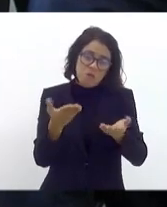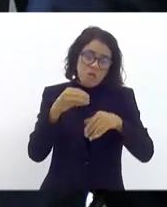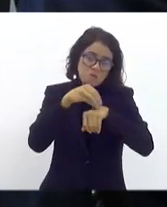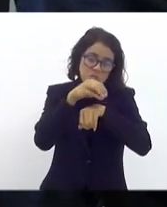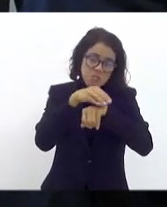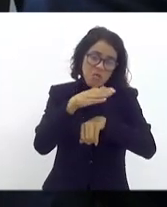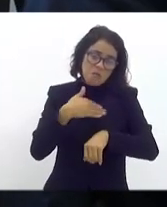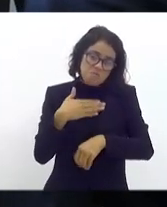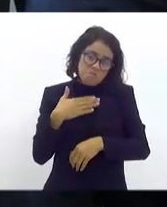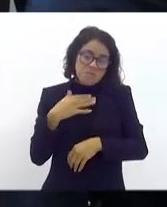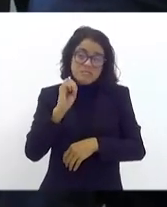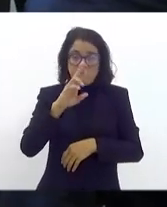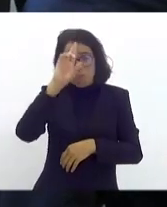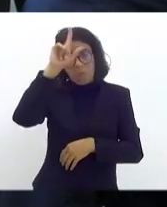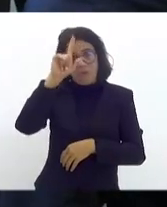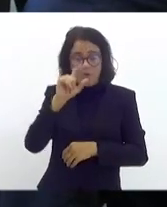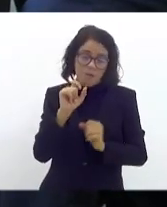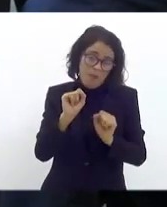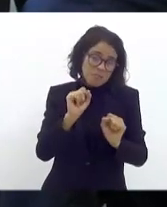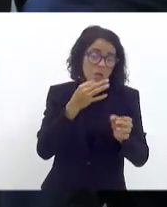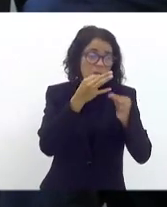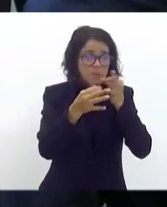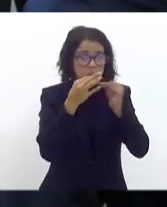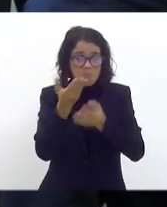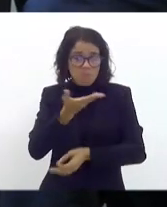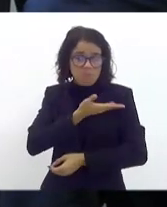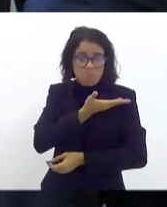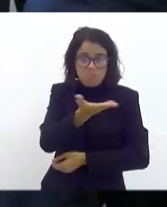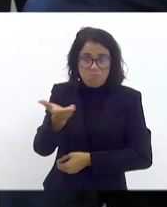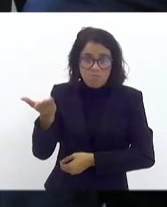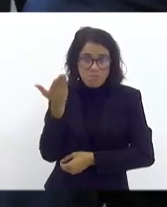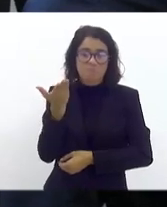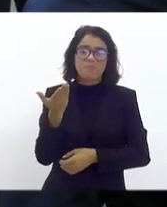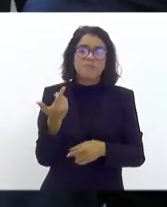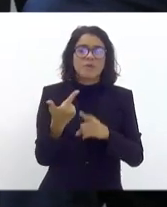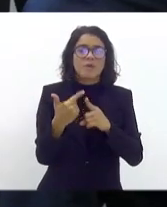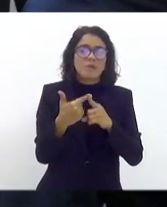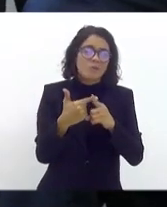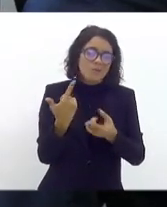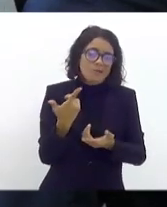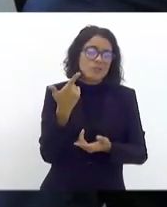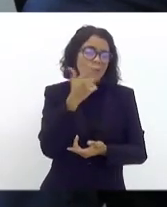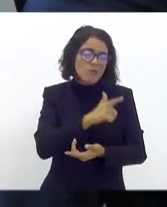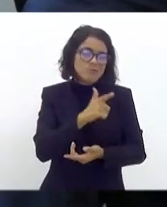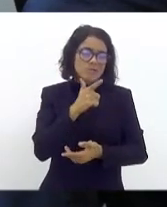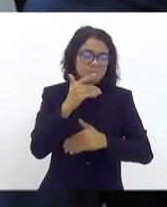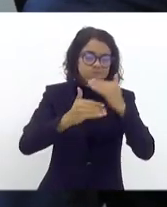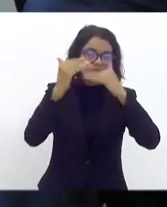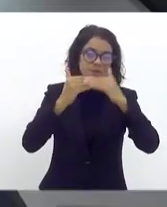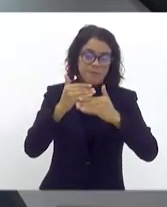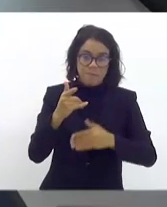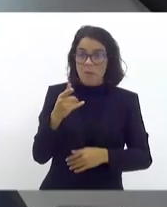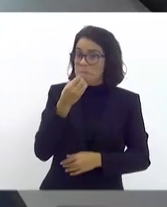estar equivocado, mas queria também ouvir os colegas, que a gente deliberasse sobre isso, porque isso vai fazer a gente andar com mais velocidade. Eu acho que é